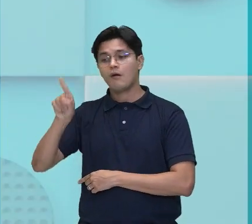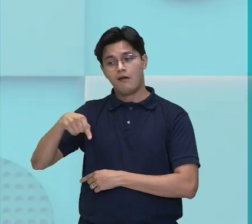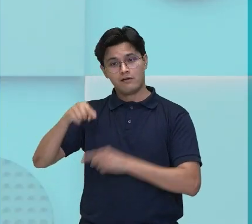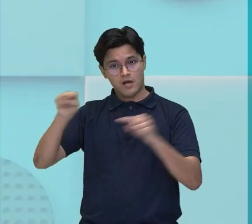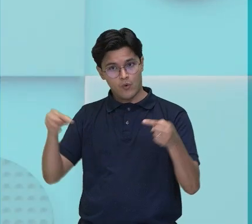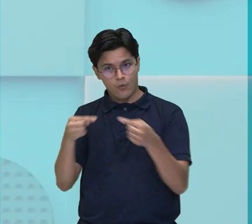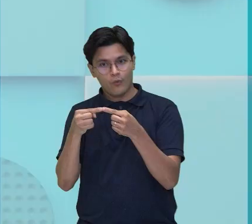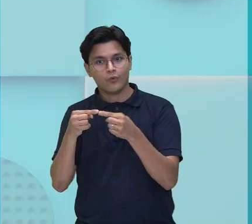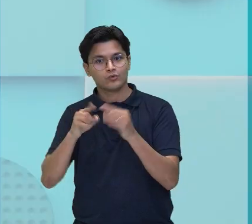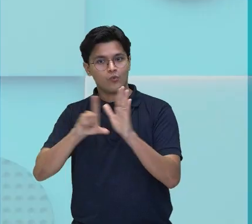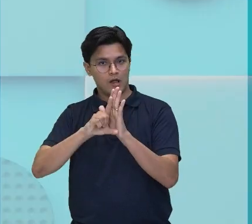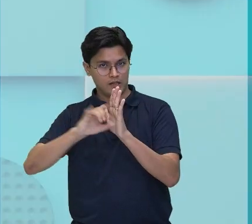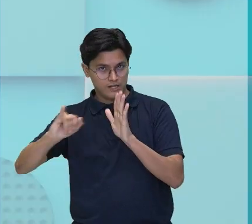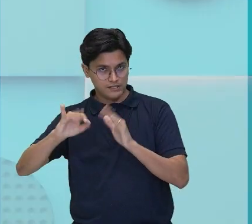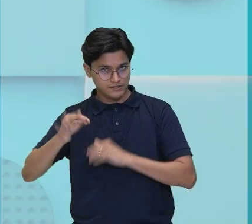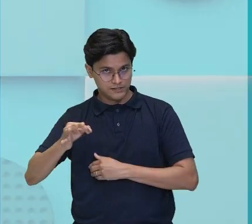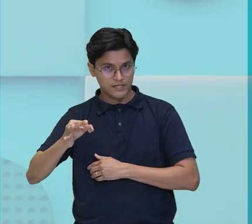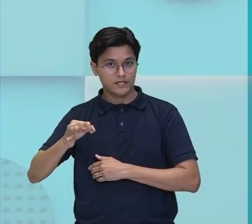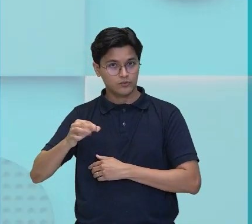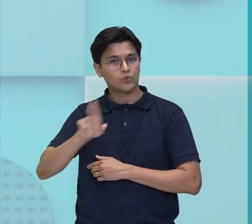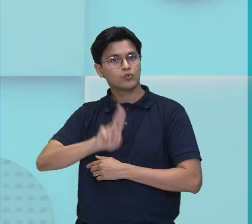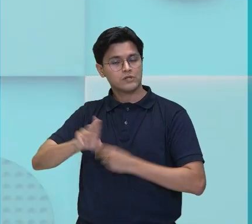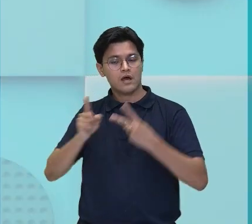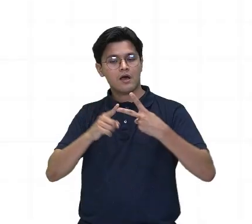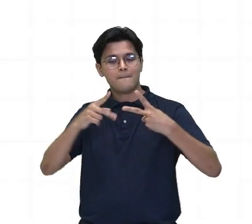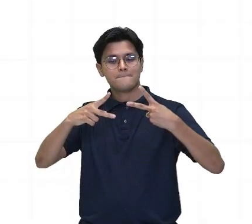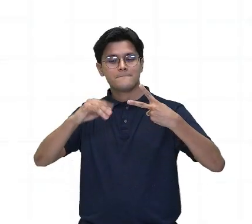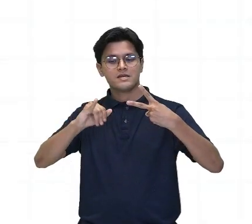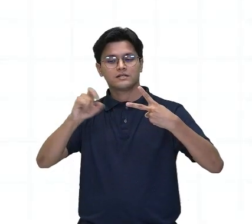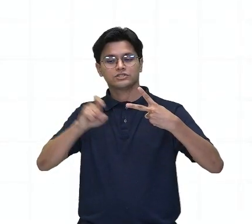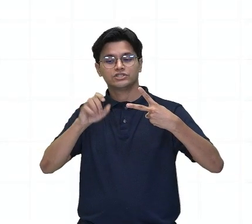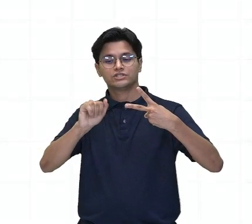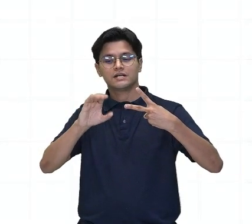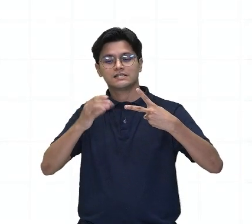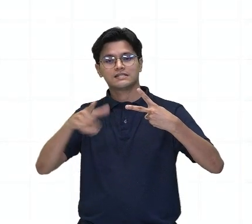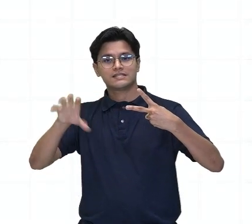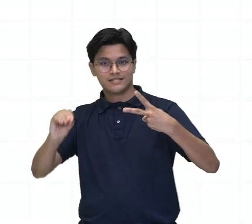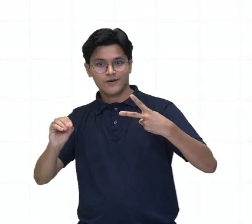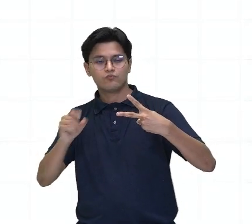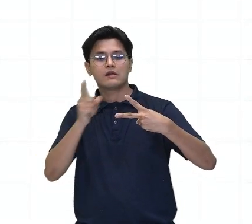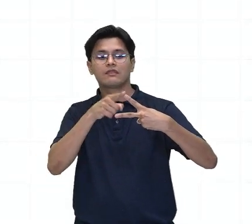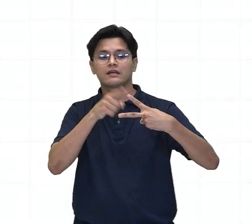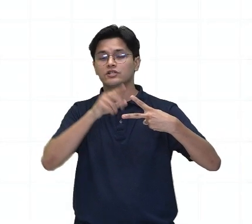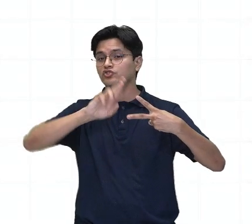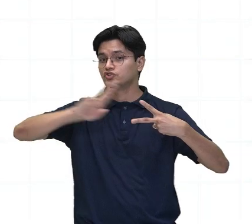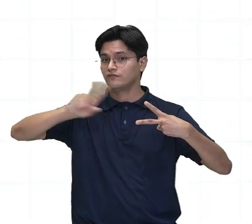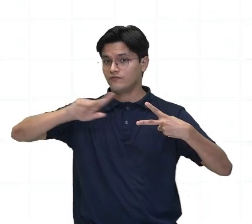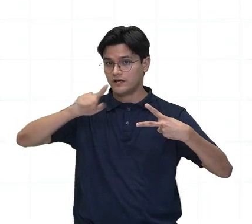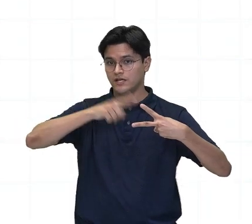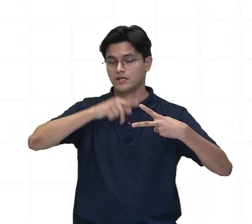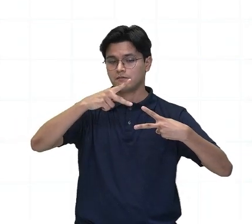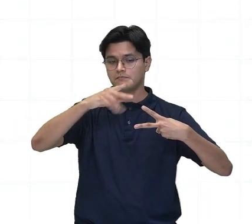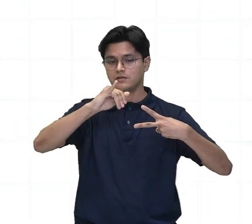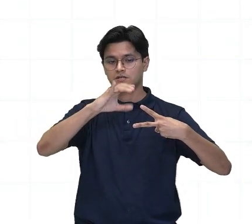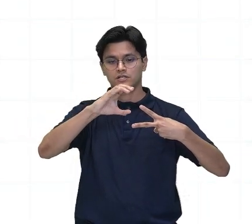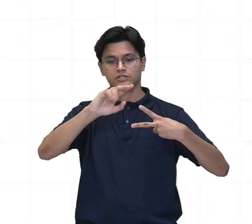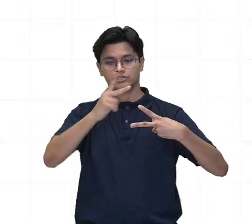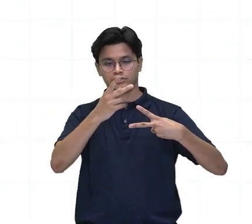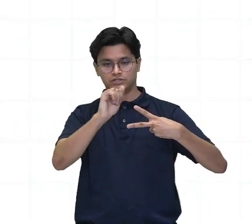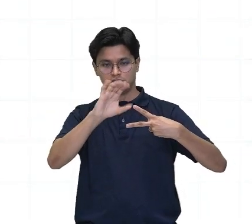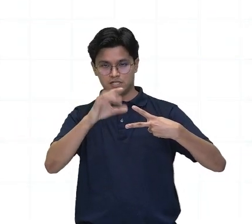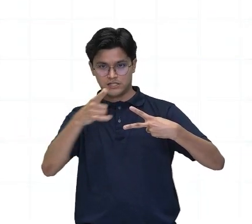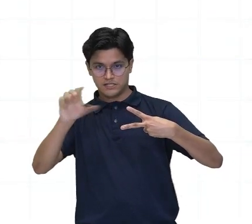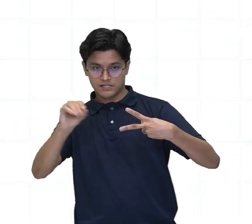é com CH, tá bom? Então, vamos lá dar continuidade, vejam só. Pichação é, portanto, crime